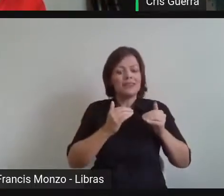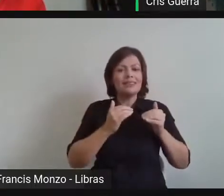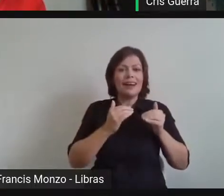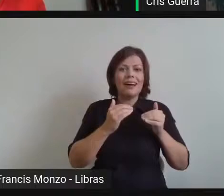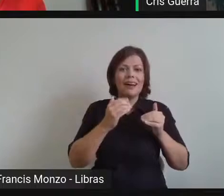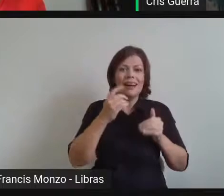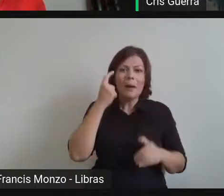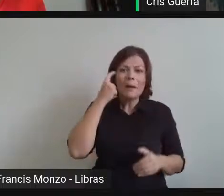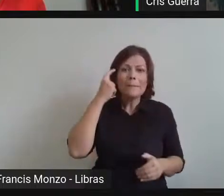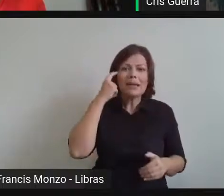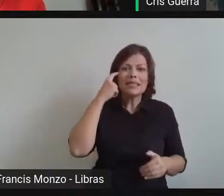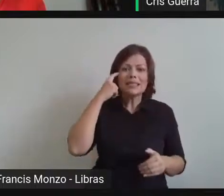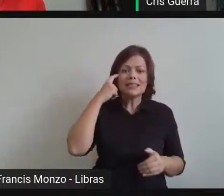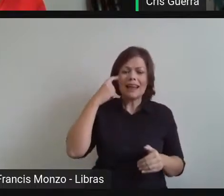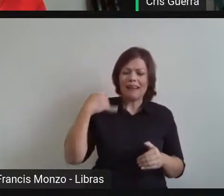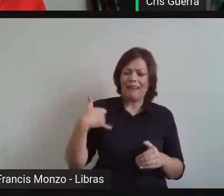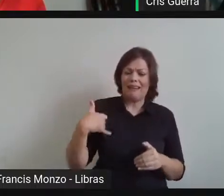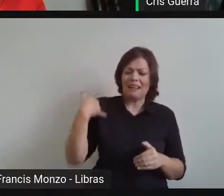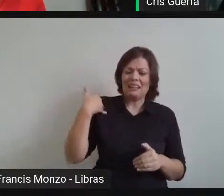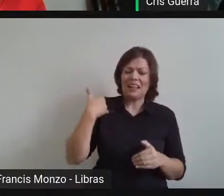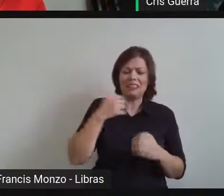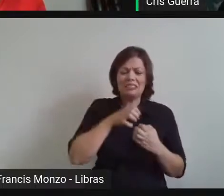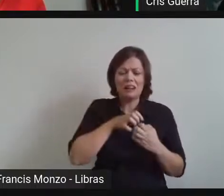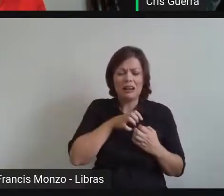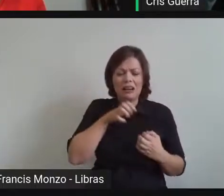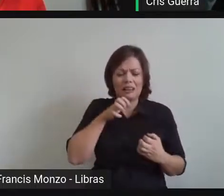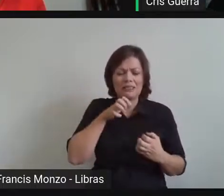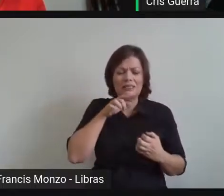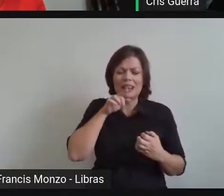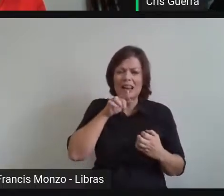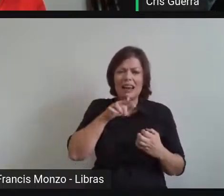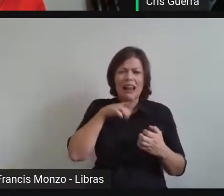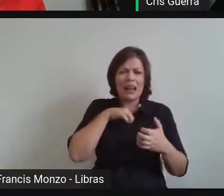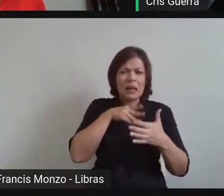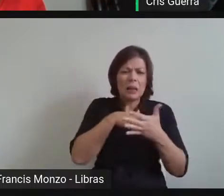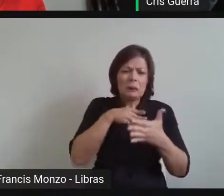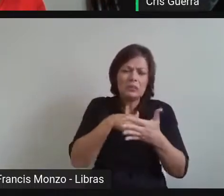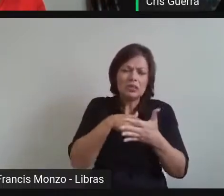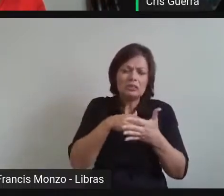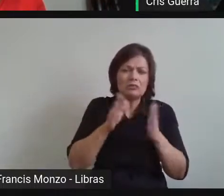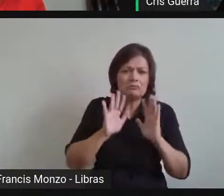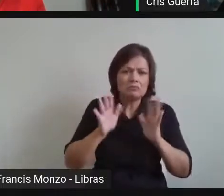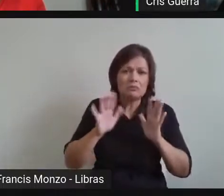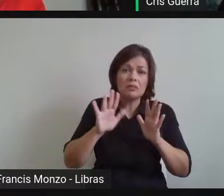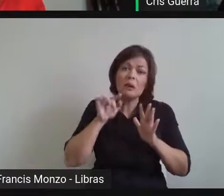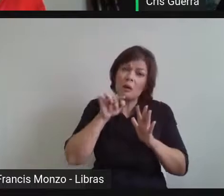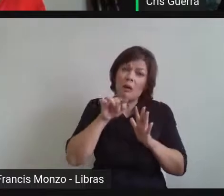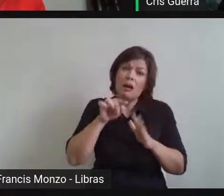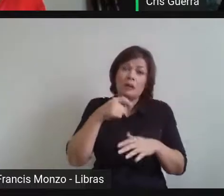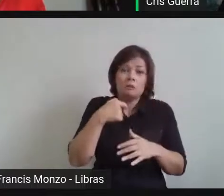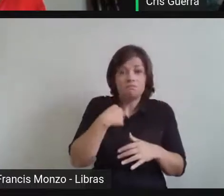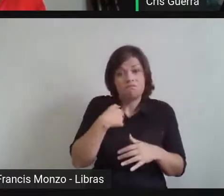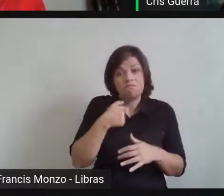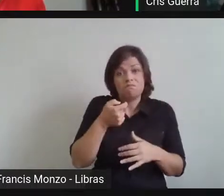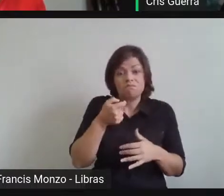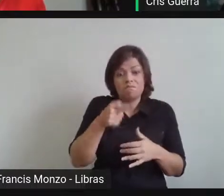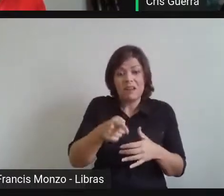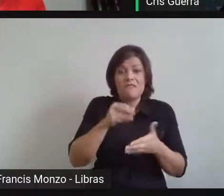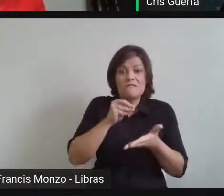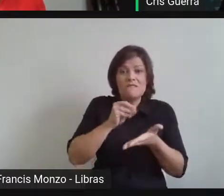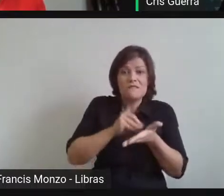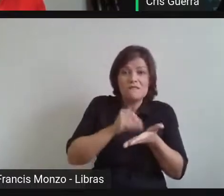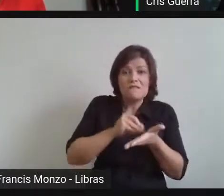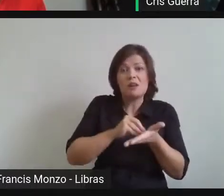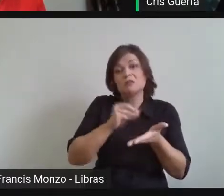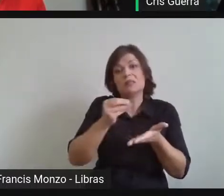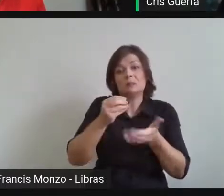não um limitador. Eu tenho menos tempo pela frente? Sim, a gente tem menos tempo pela frente. Isso faz com que a gente escolha melhor o que a gente vai fazer,